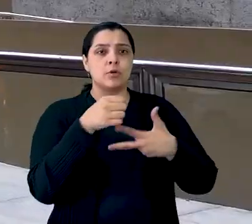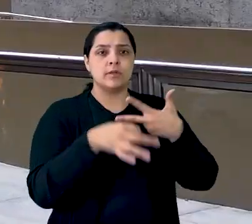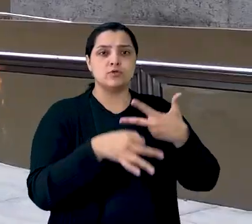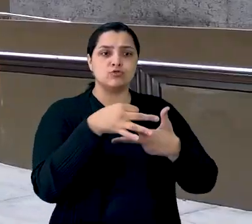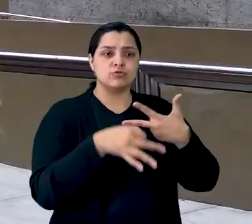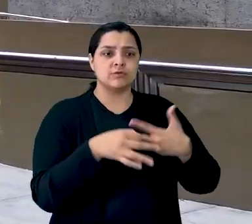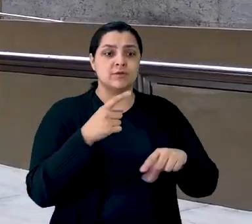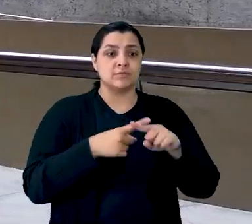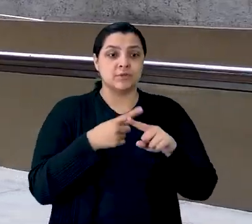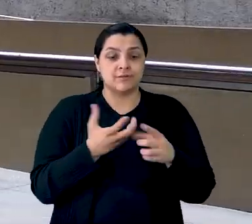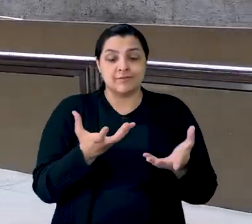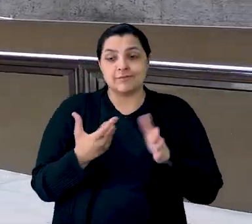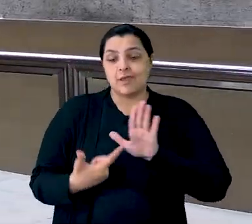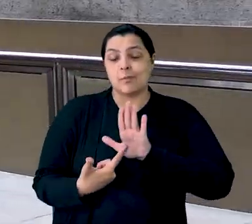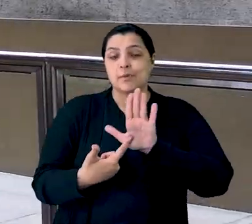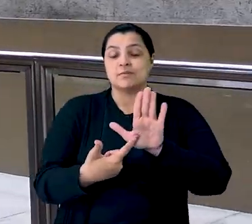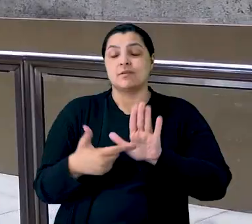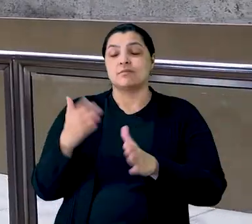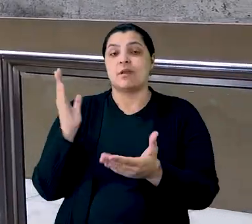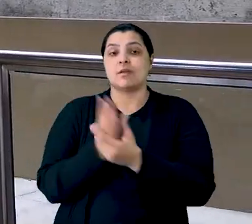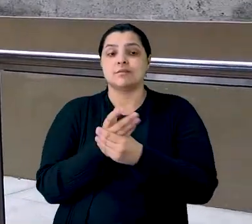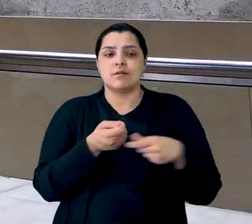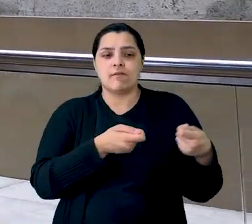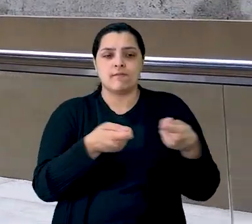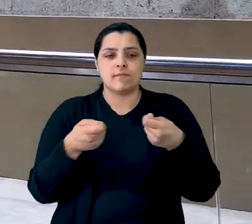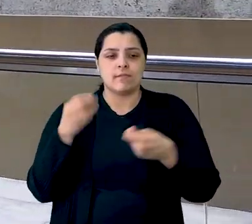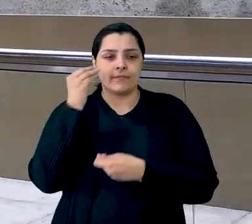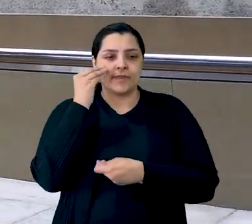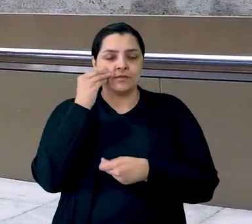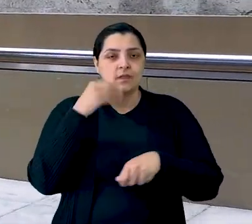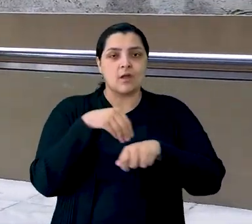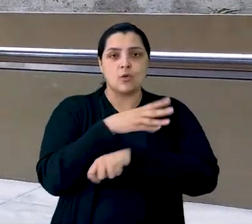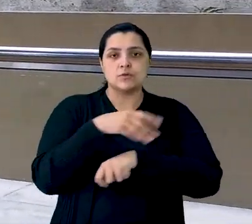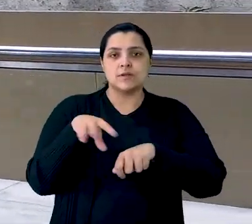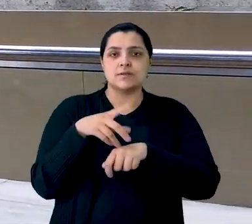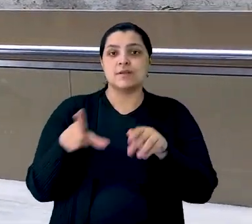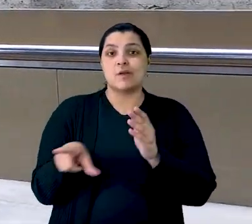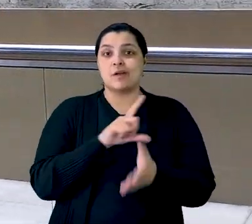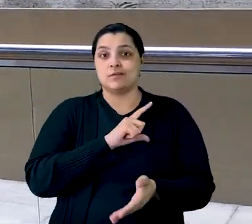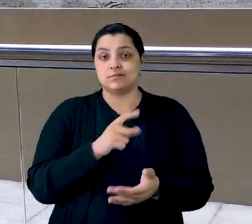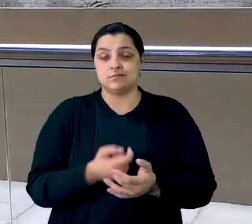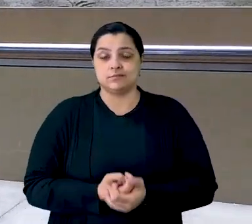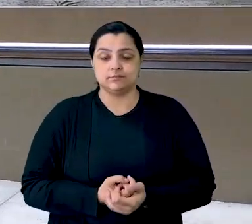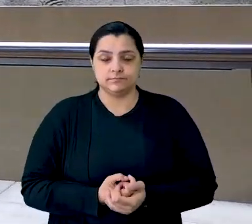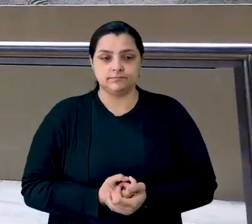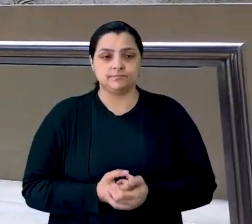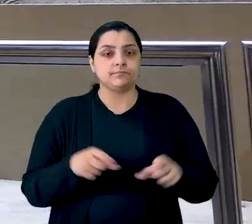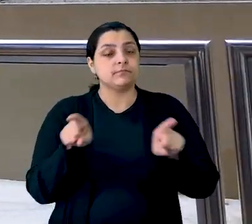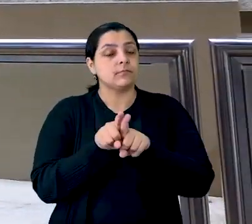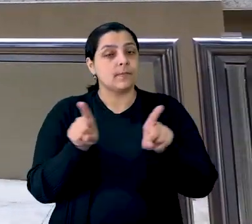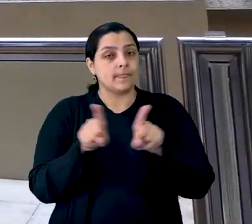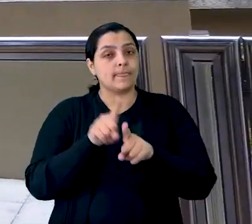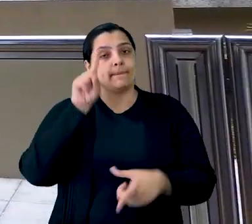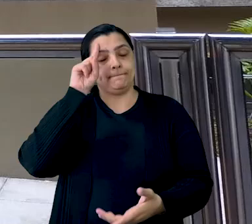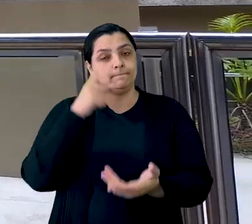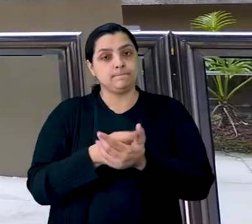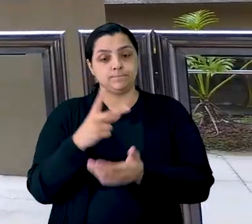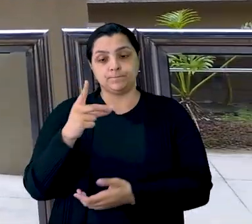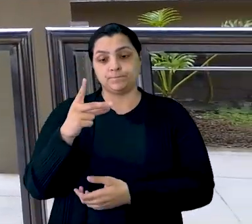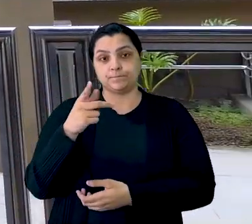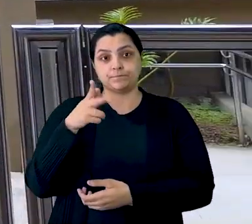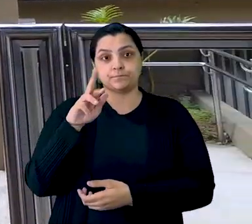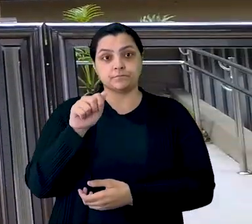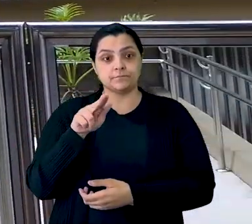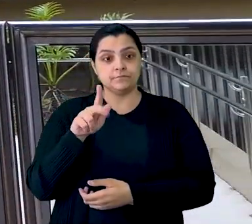Poder Judiciário por condicionar a apresentação de ações a uma tentativa prévia de conciliação. Ainda de acordo com a decisão de